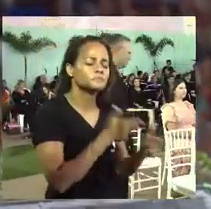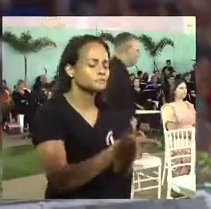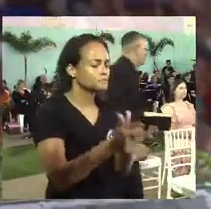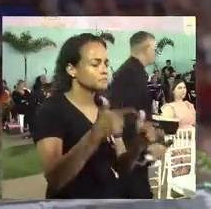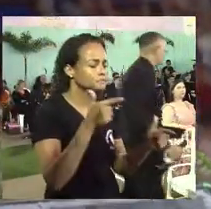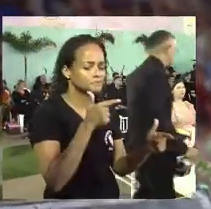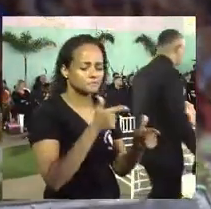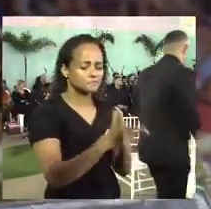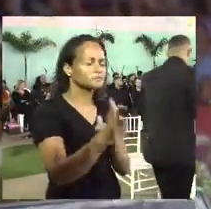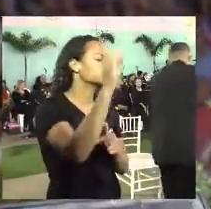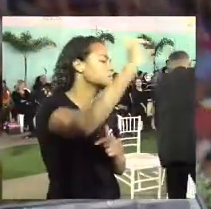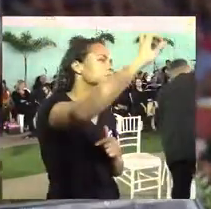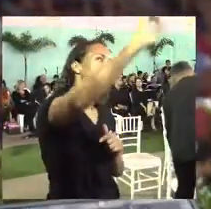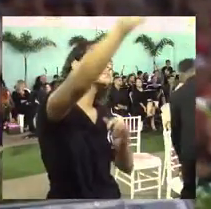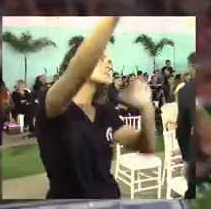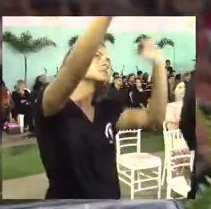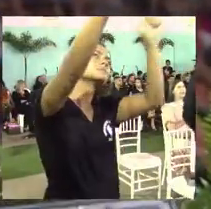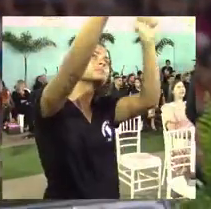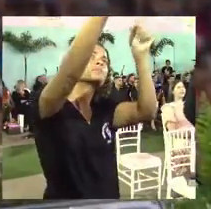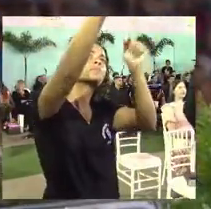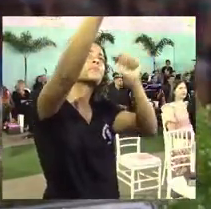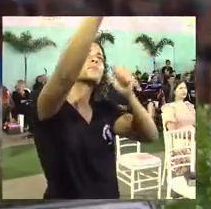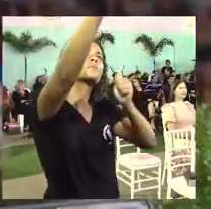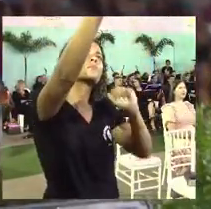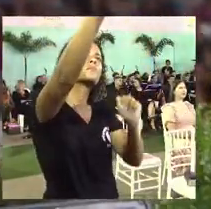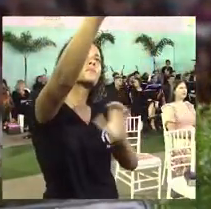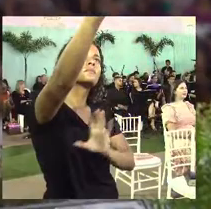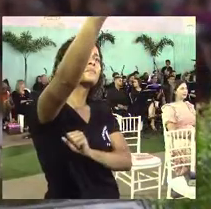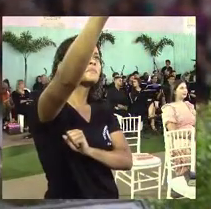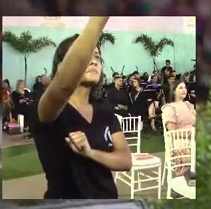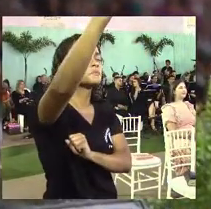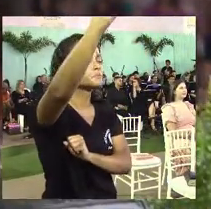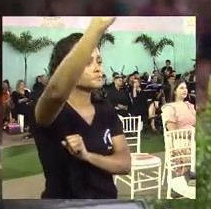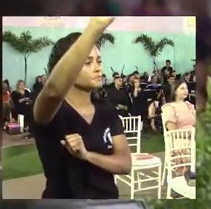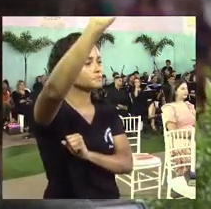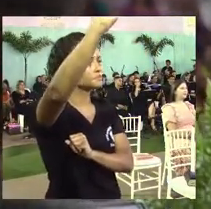dependente do que for te adorarei